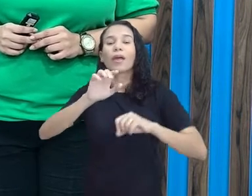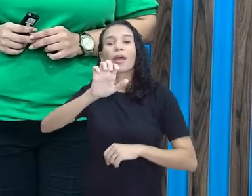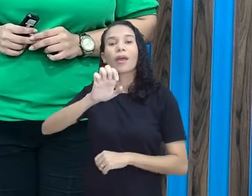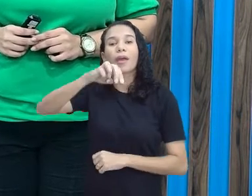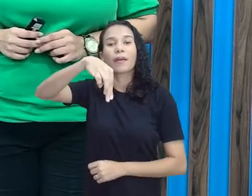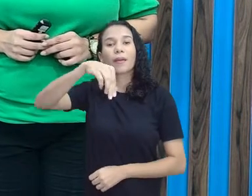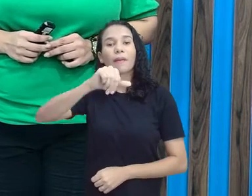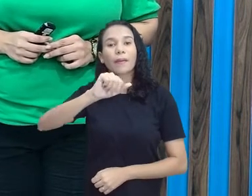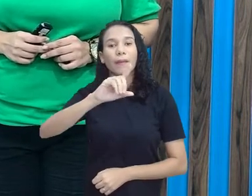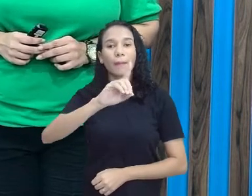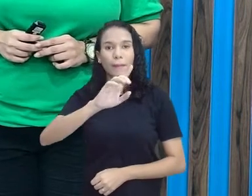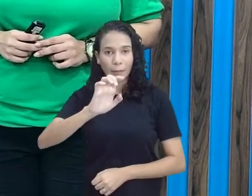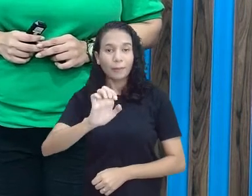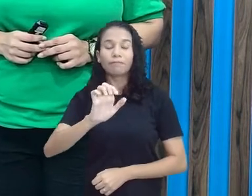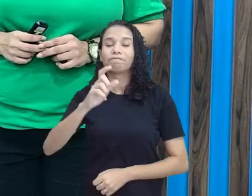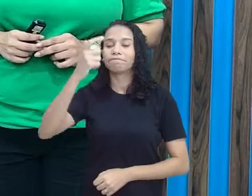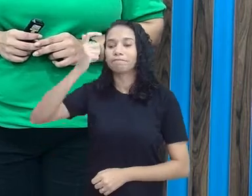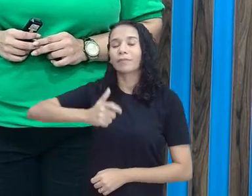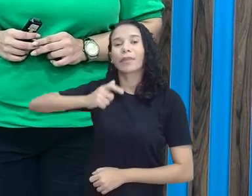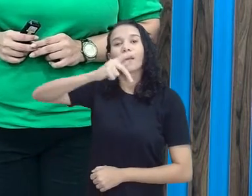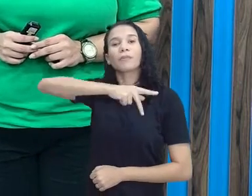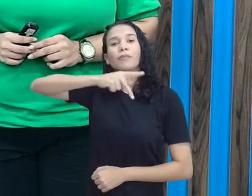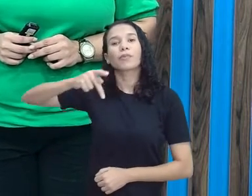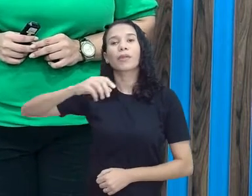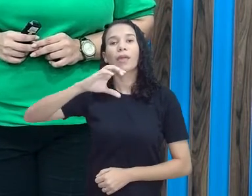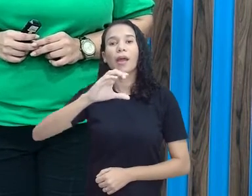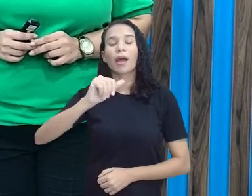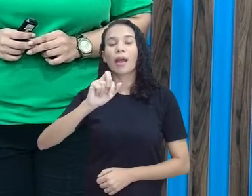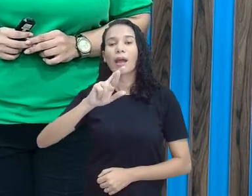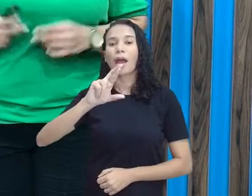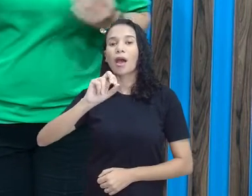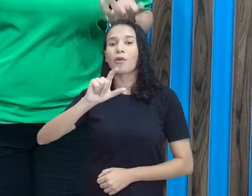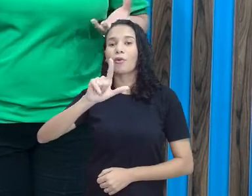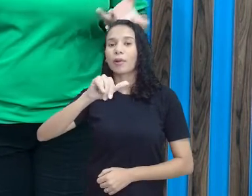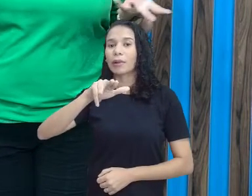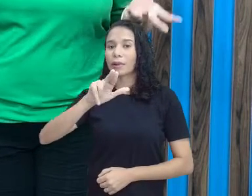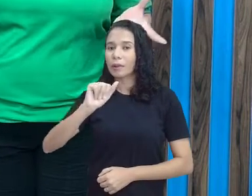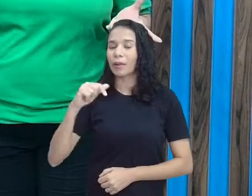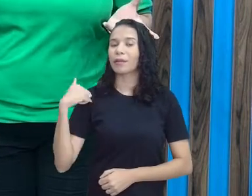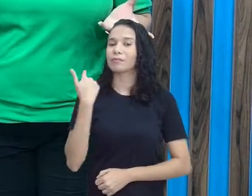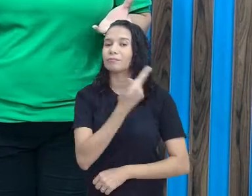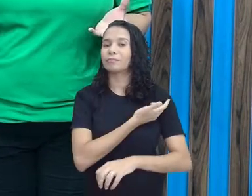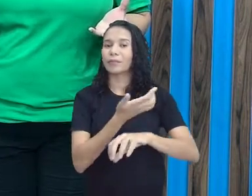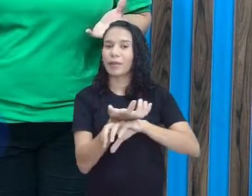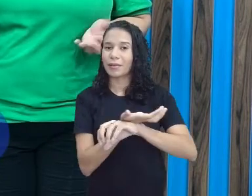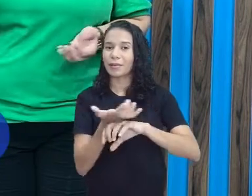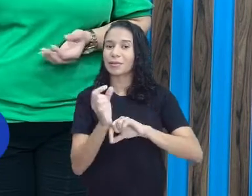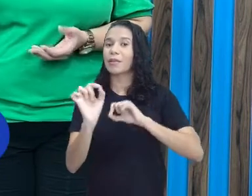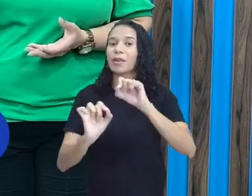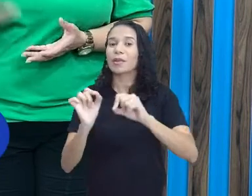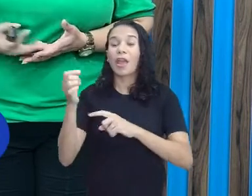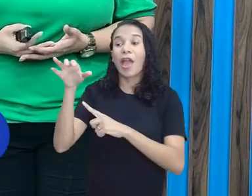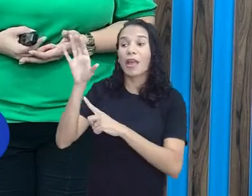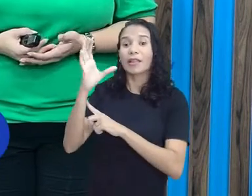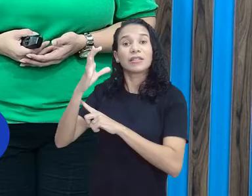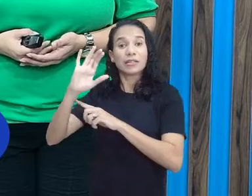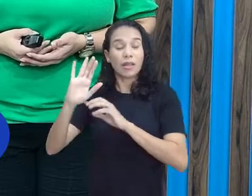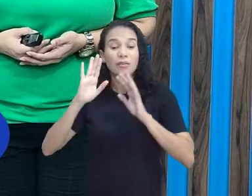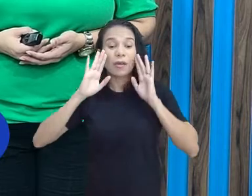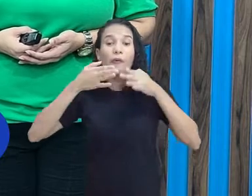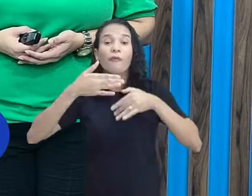para Aulas Digitais. Eu sou a professora Carolina. Estamos aqui na disciplina de Ciências para os